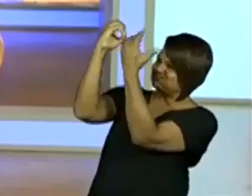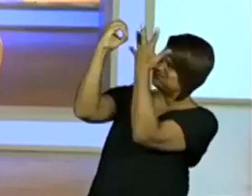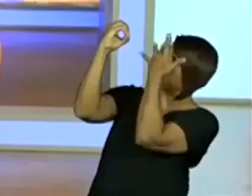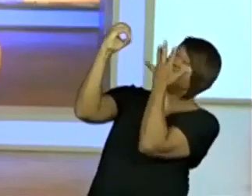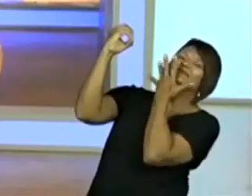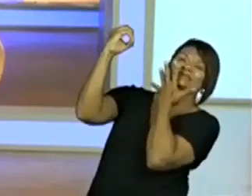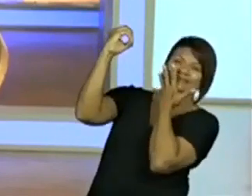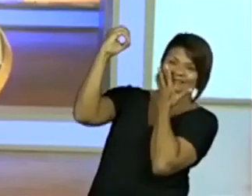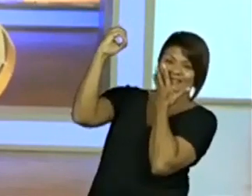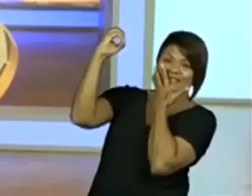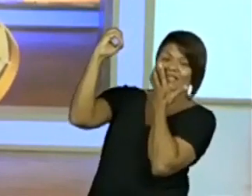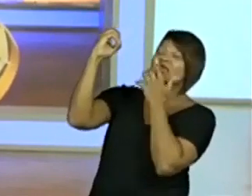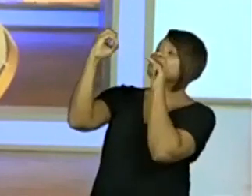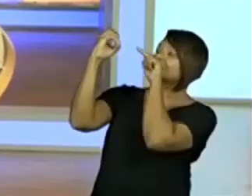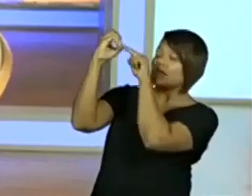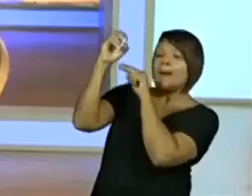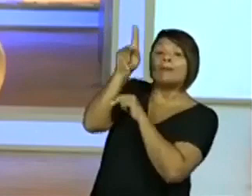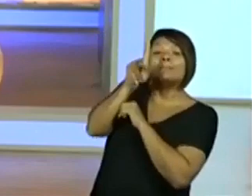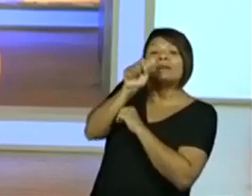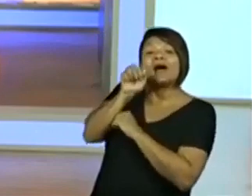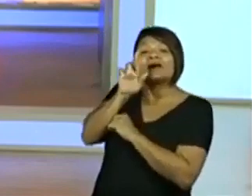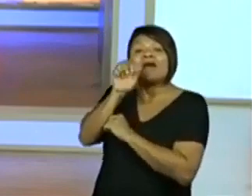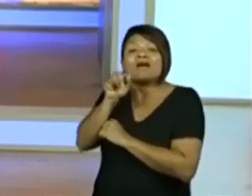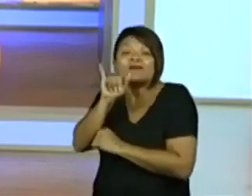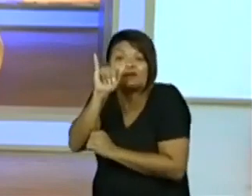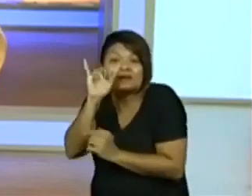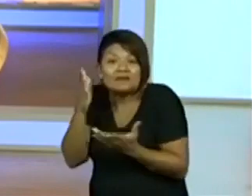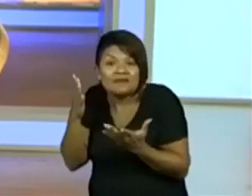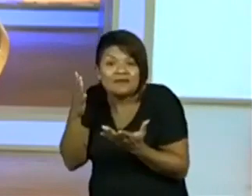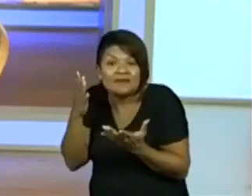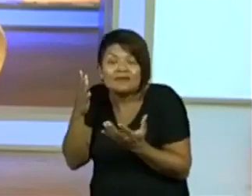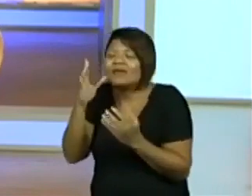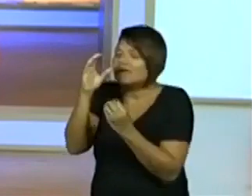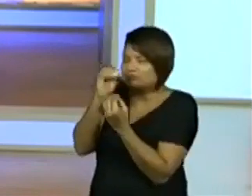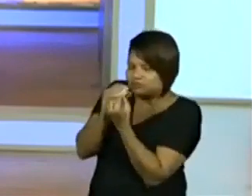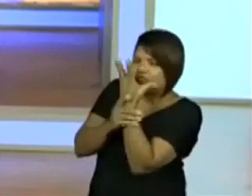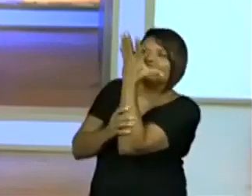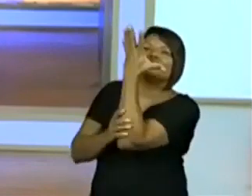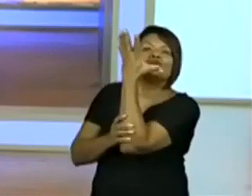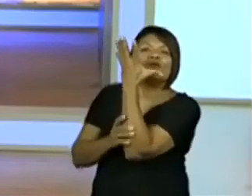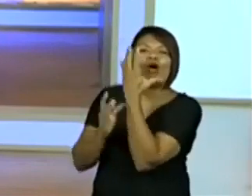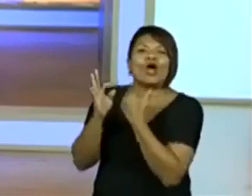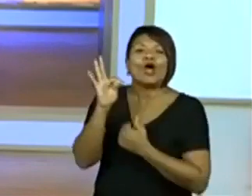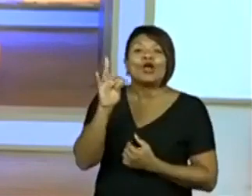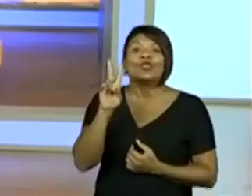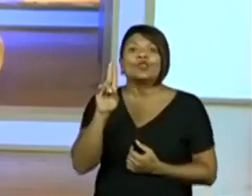do coração de Quaraí desdobrou-se Tupã.